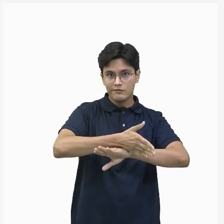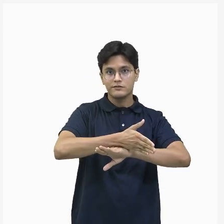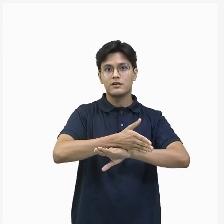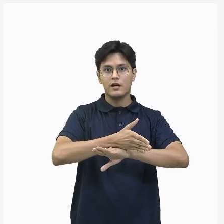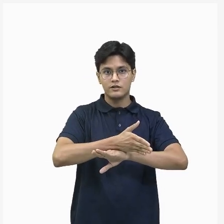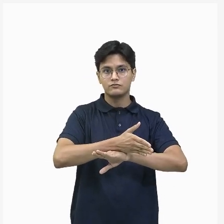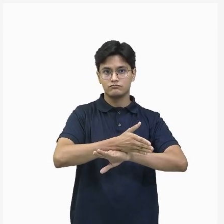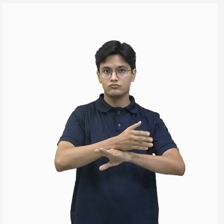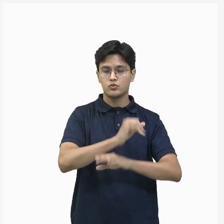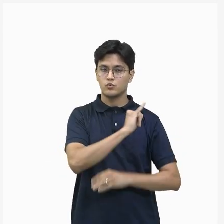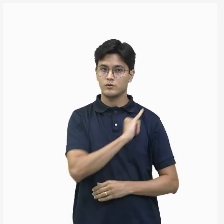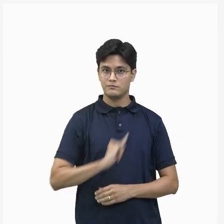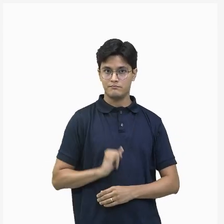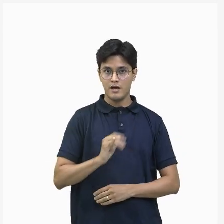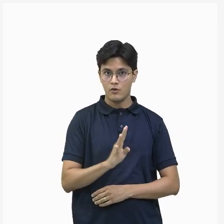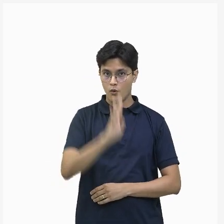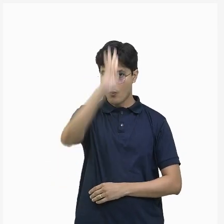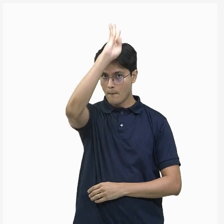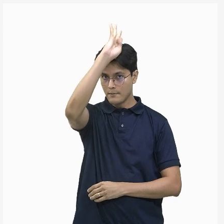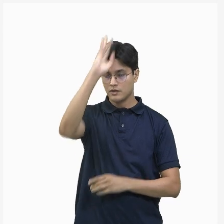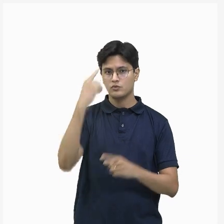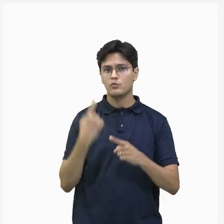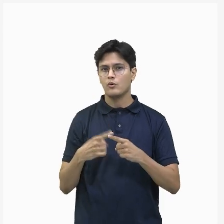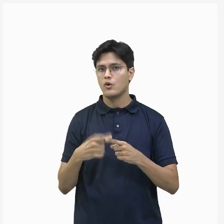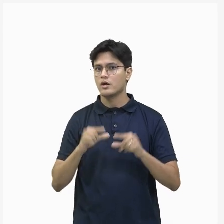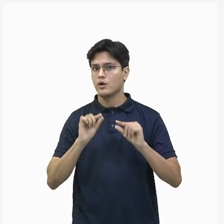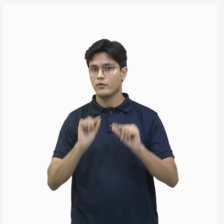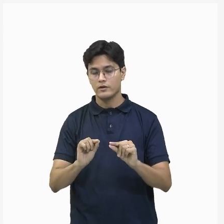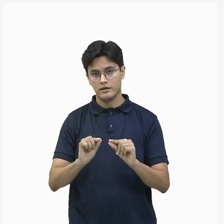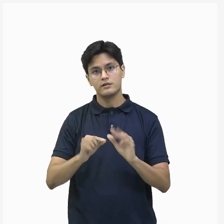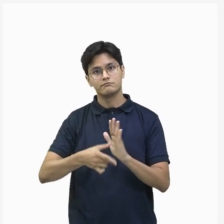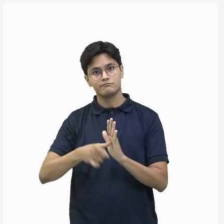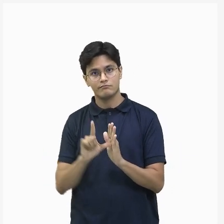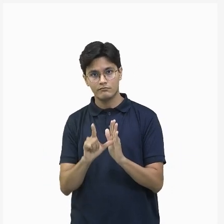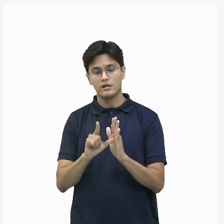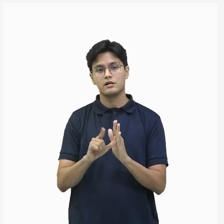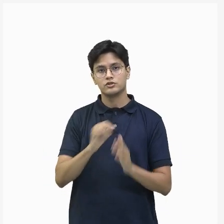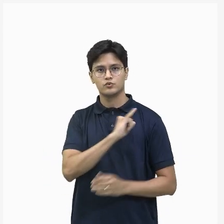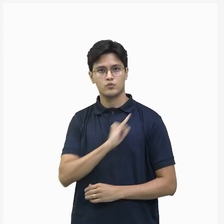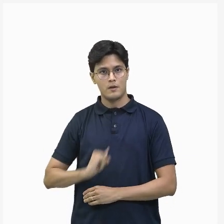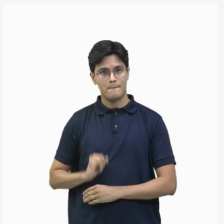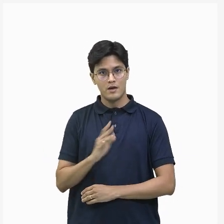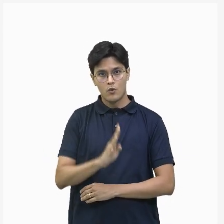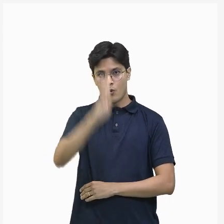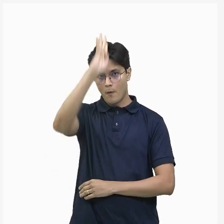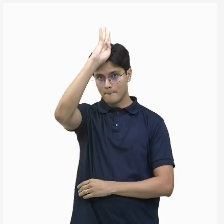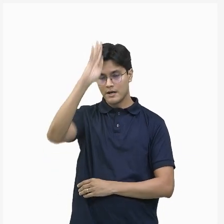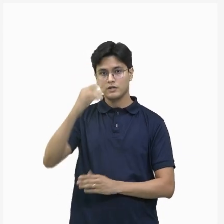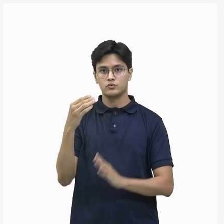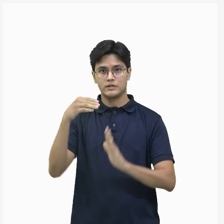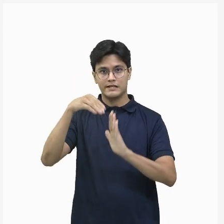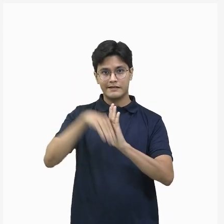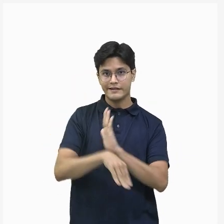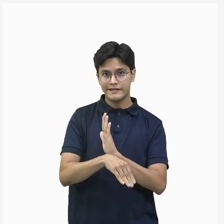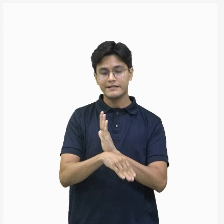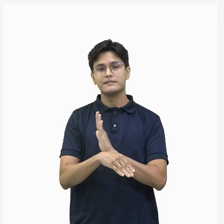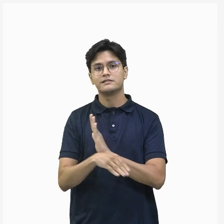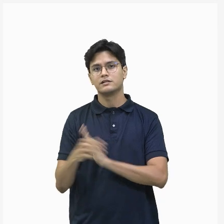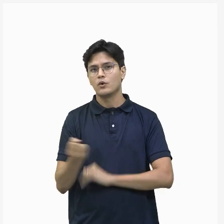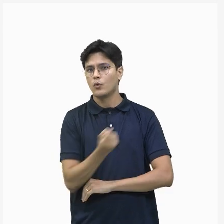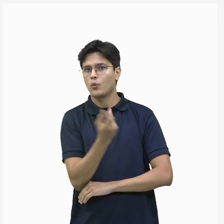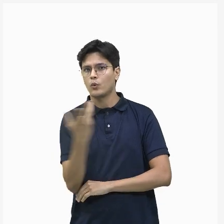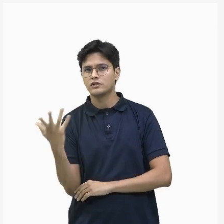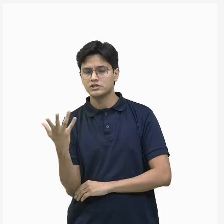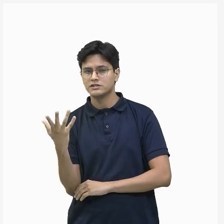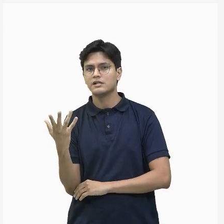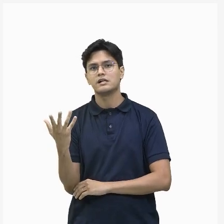Romano, tá certo? Mesmo porque este Império Romano em crise não tinha um número,